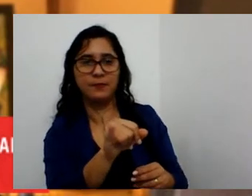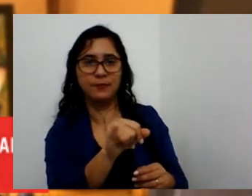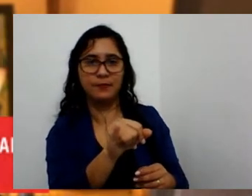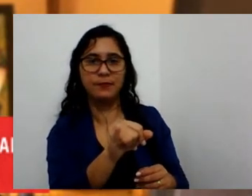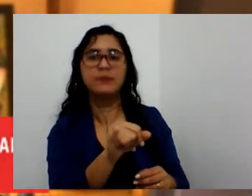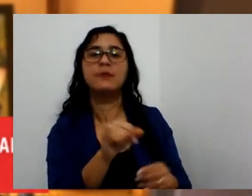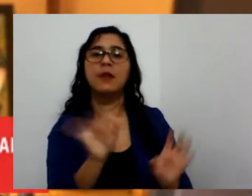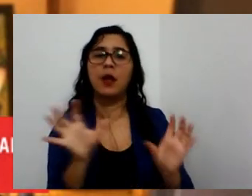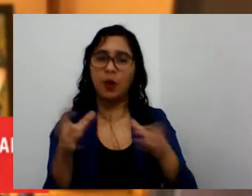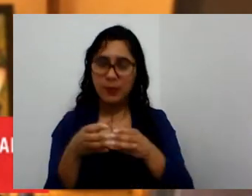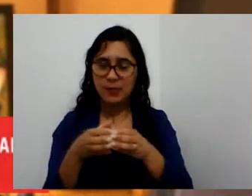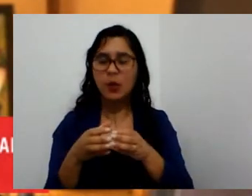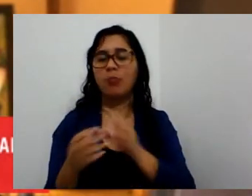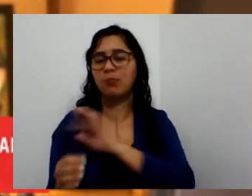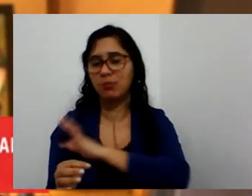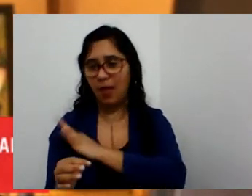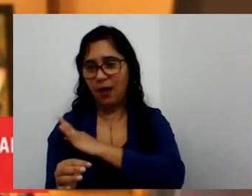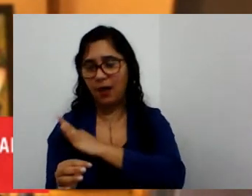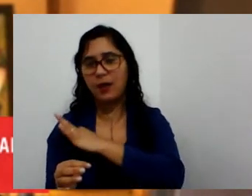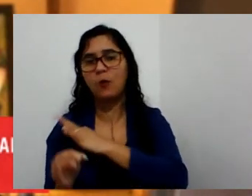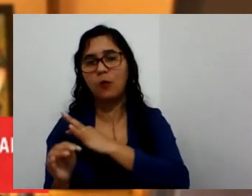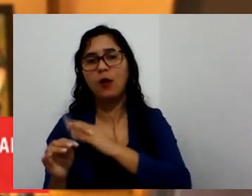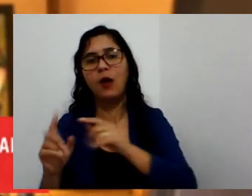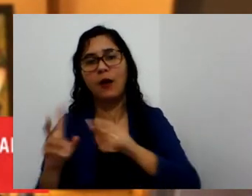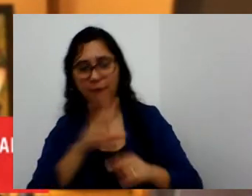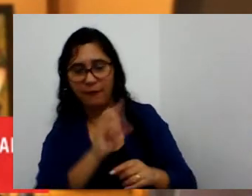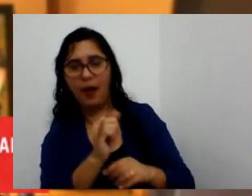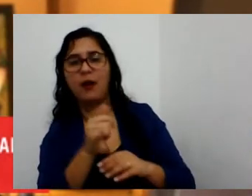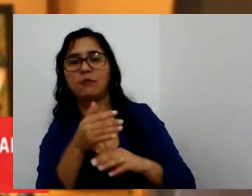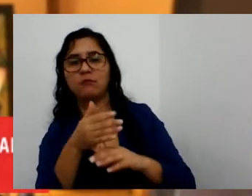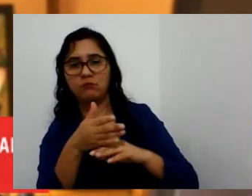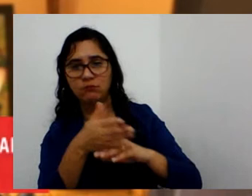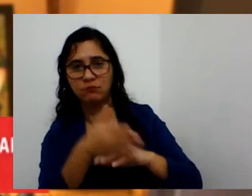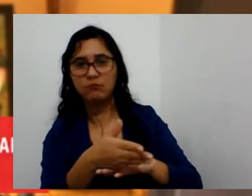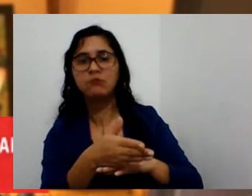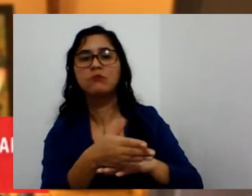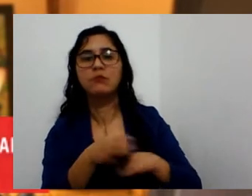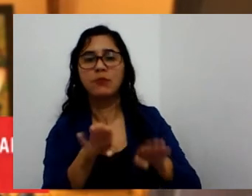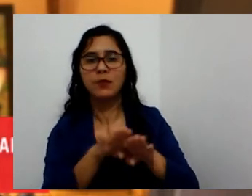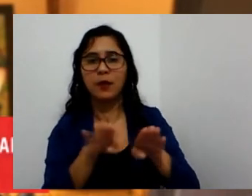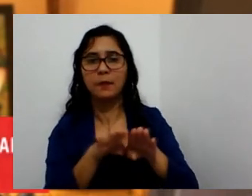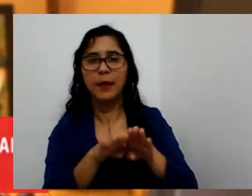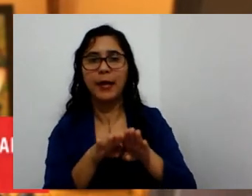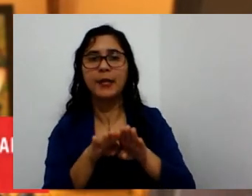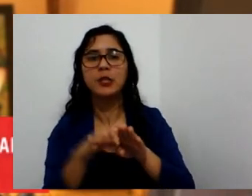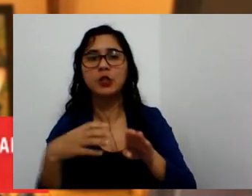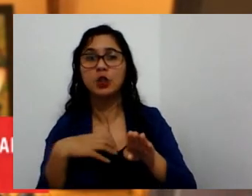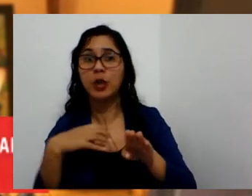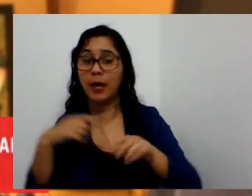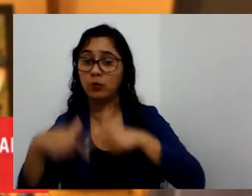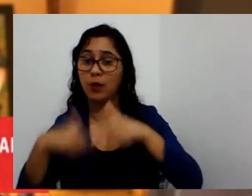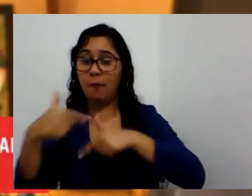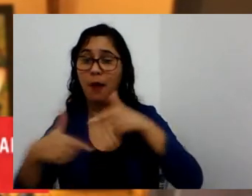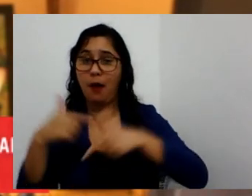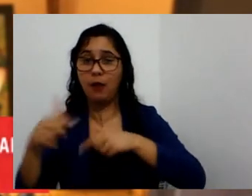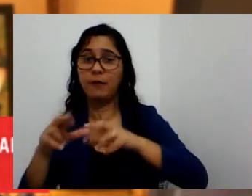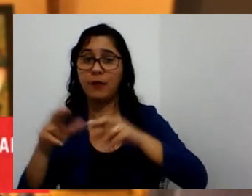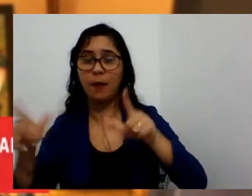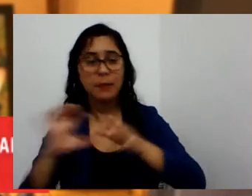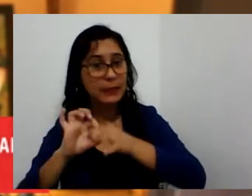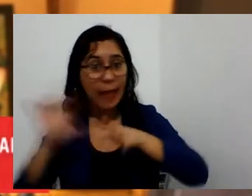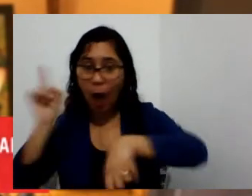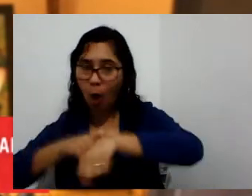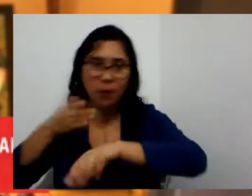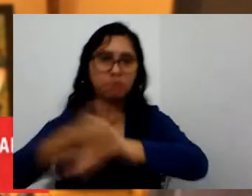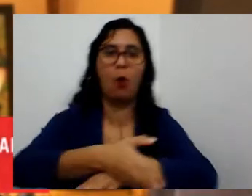comissão técnico-executiva estará atuando também em regime diferenciado de trabalho e pronta para intervir